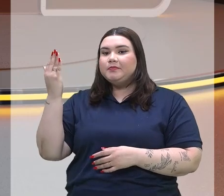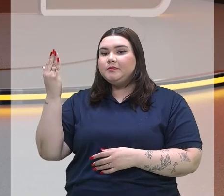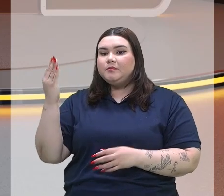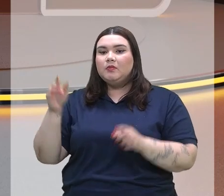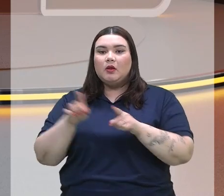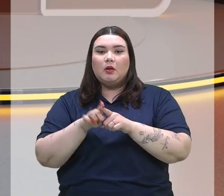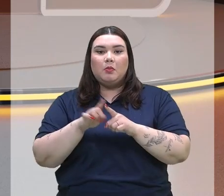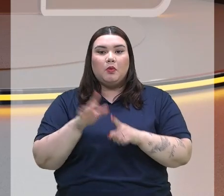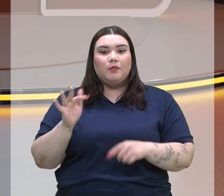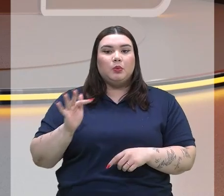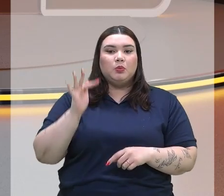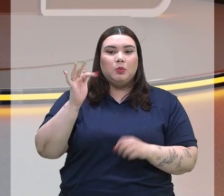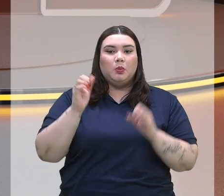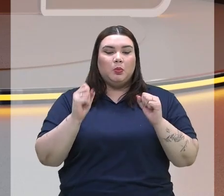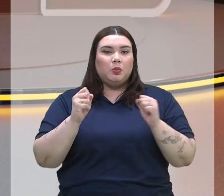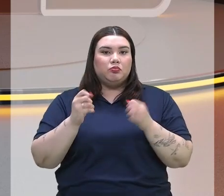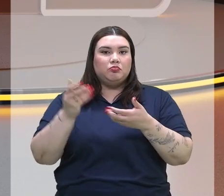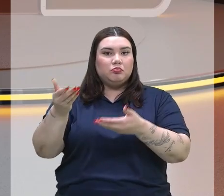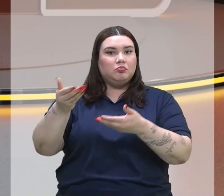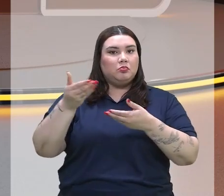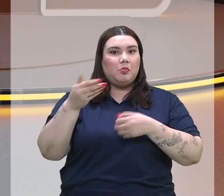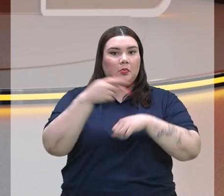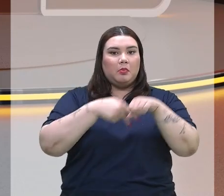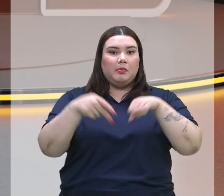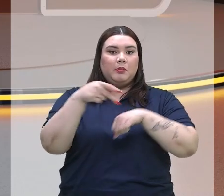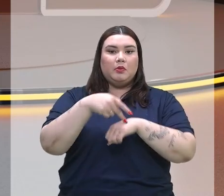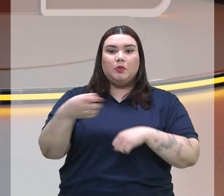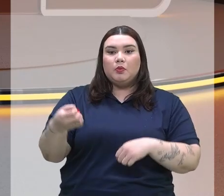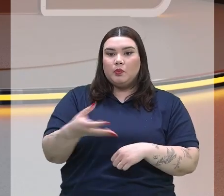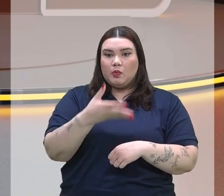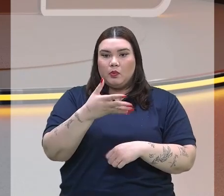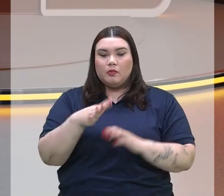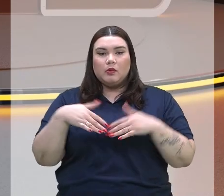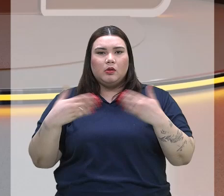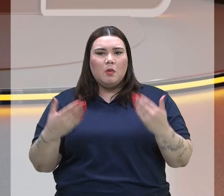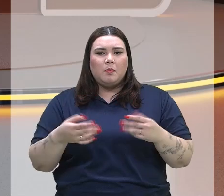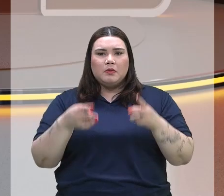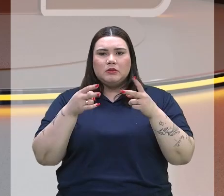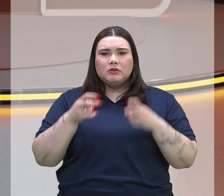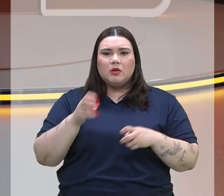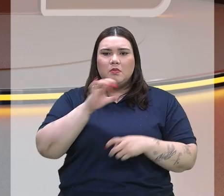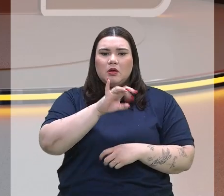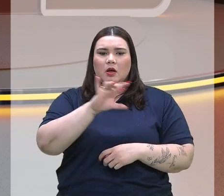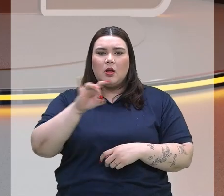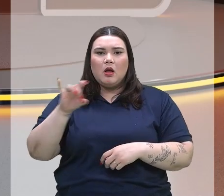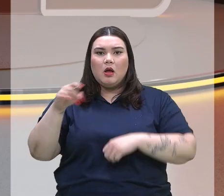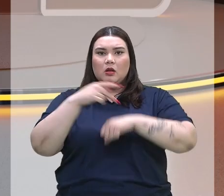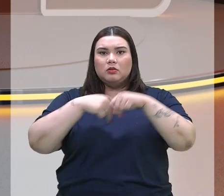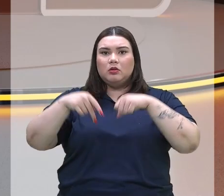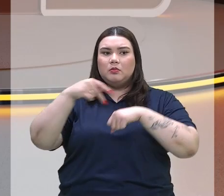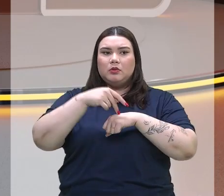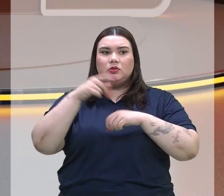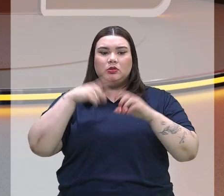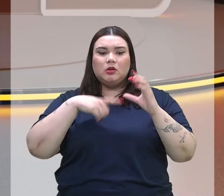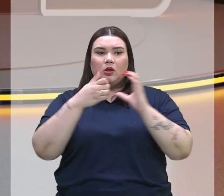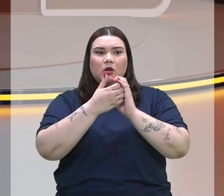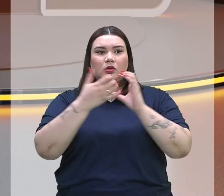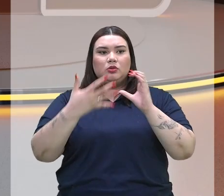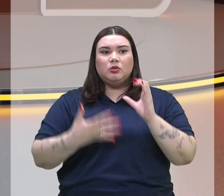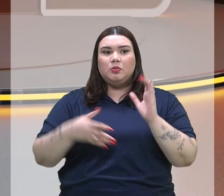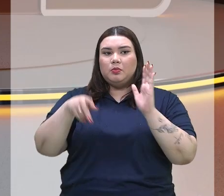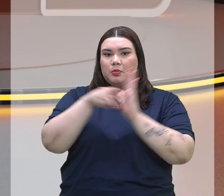convidados futuramente, tá certo, gente? Então, a gente observa que cada país vai ter as suas características,